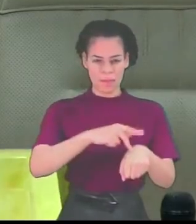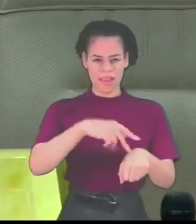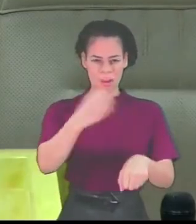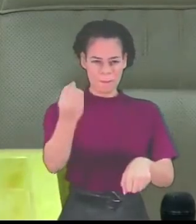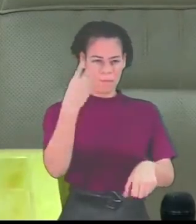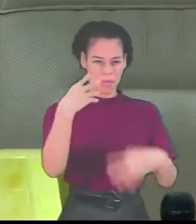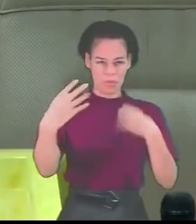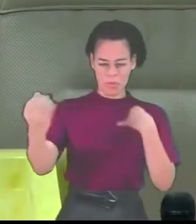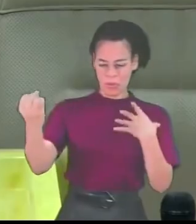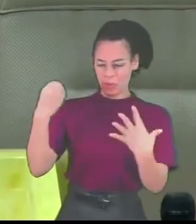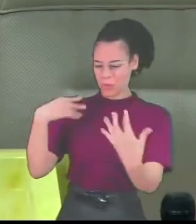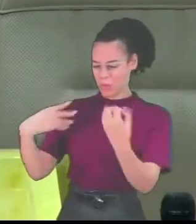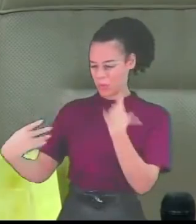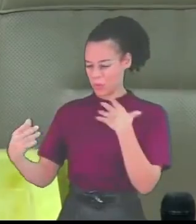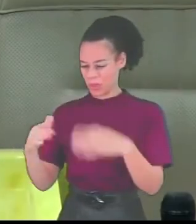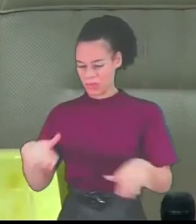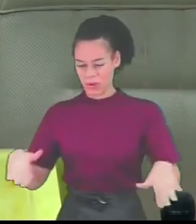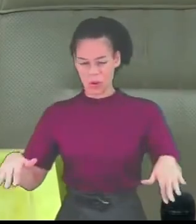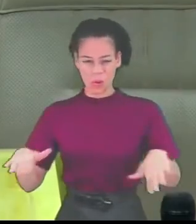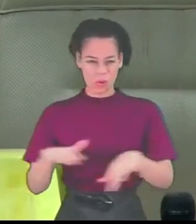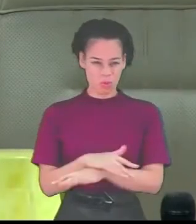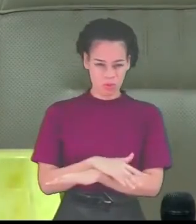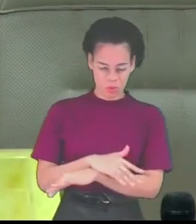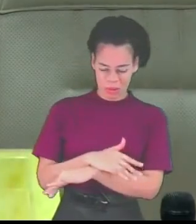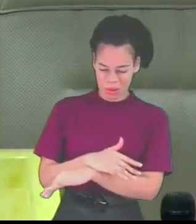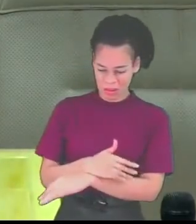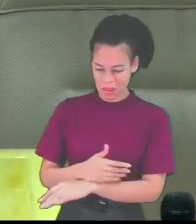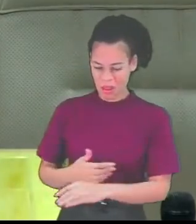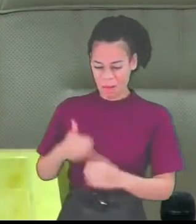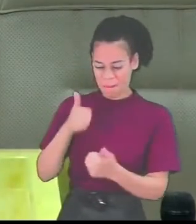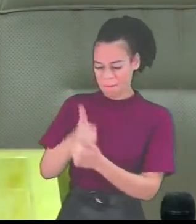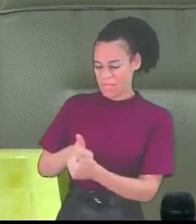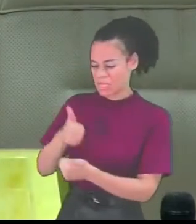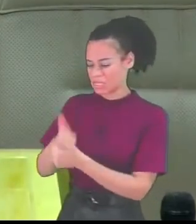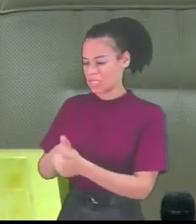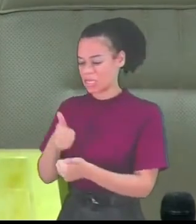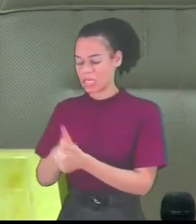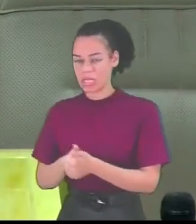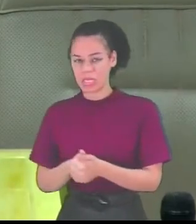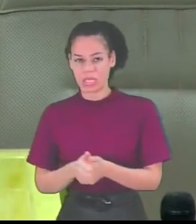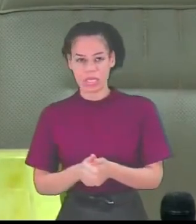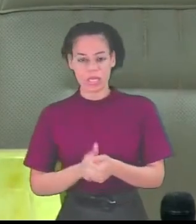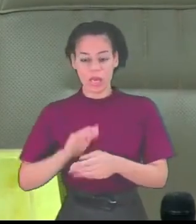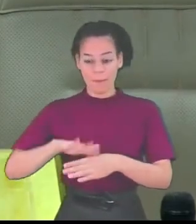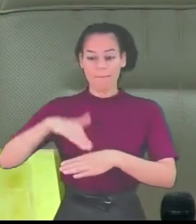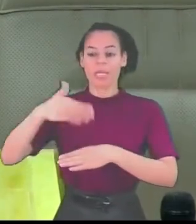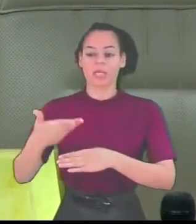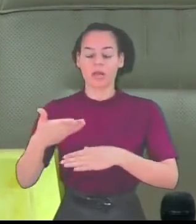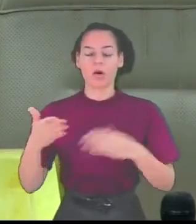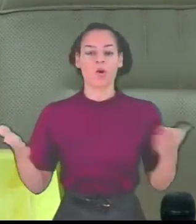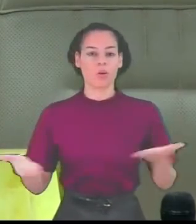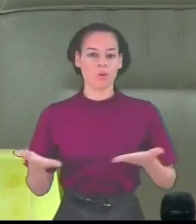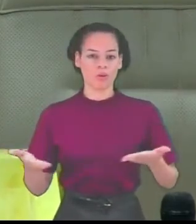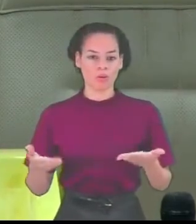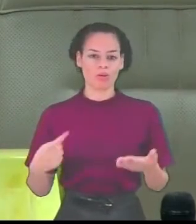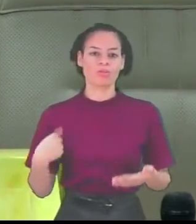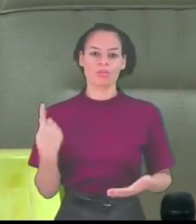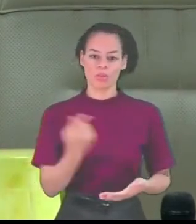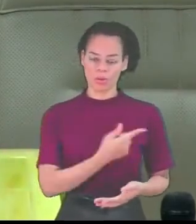foram humilhados perseguidos para que hoje nós tivéssemos melhores